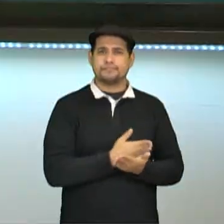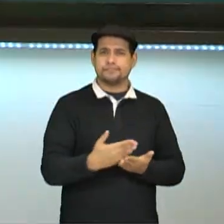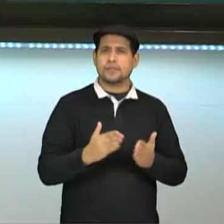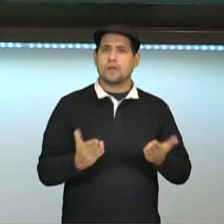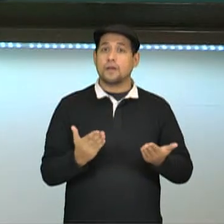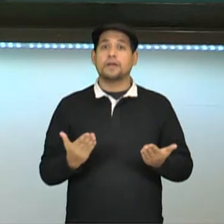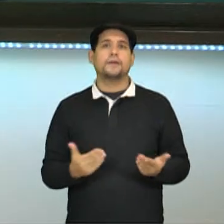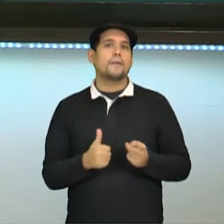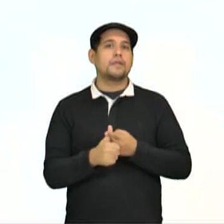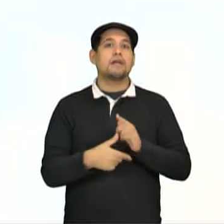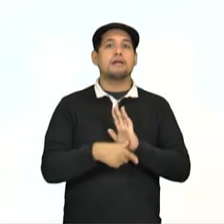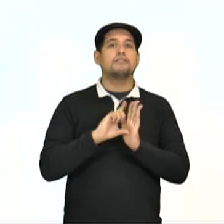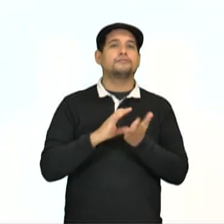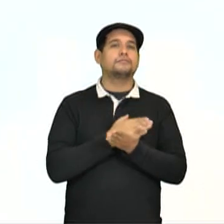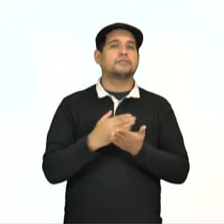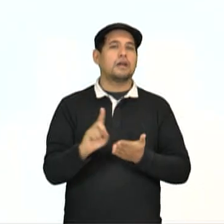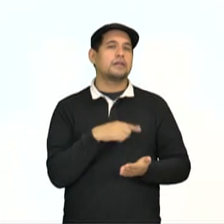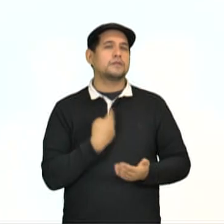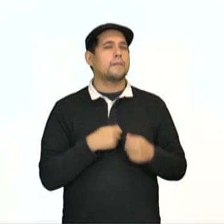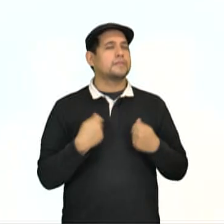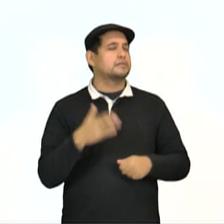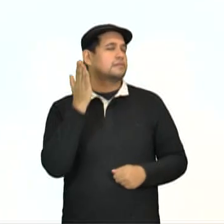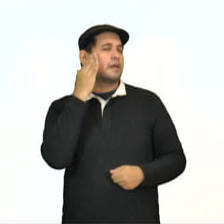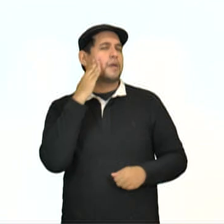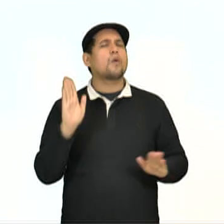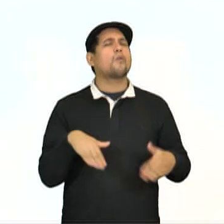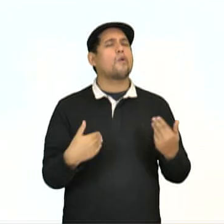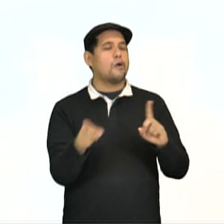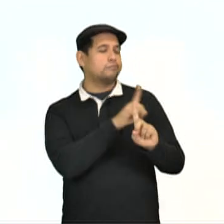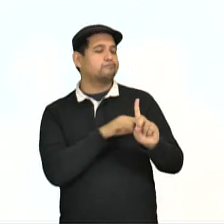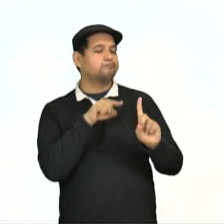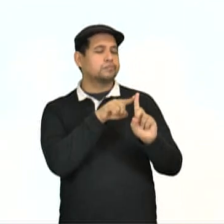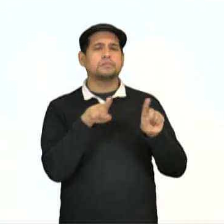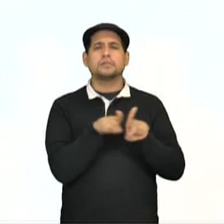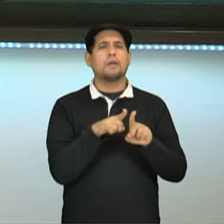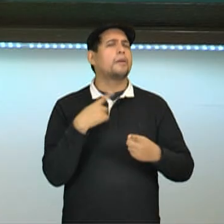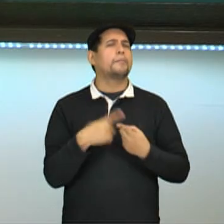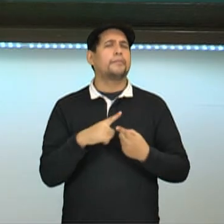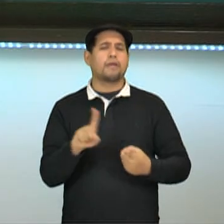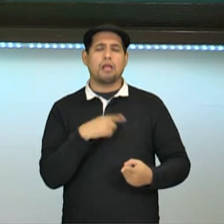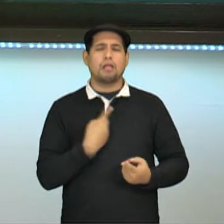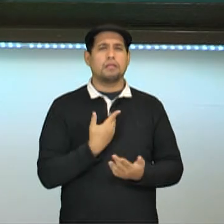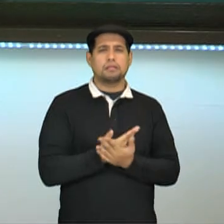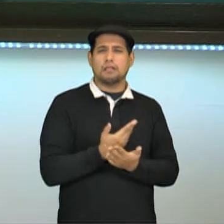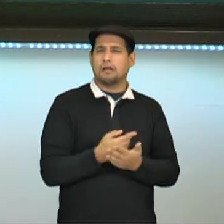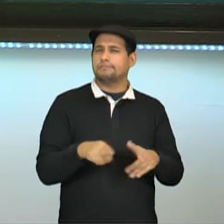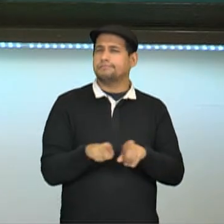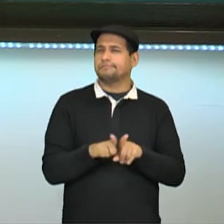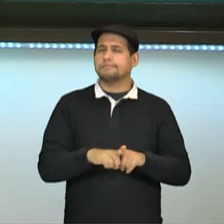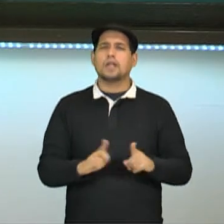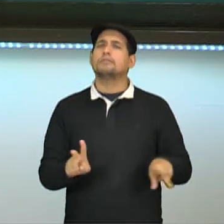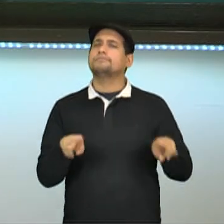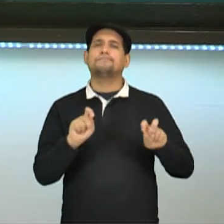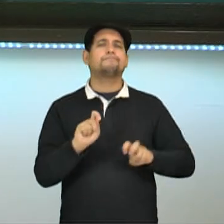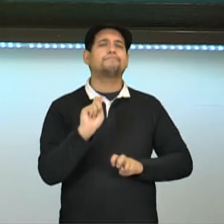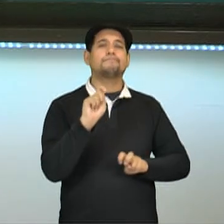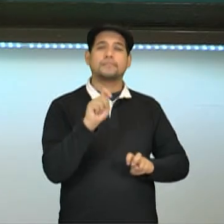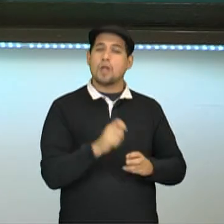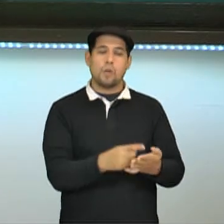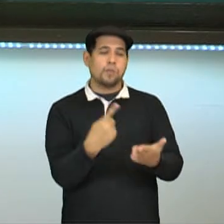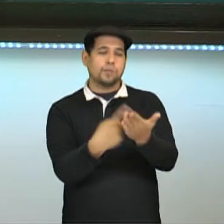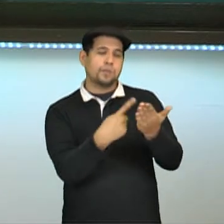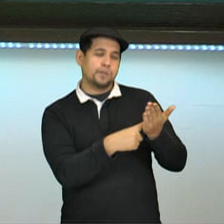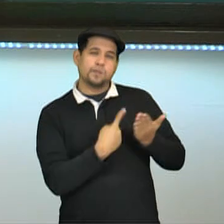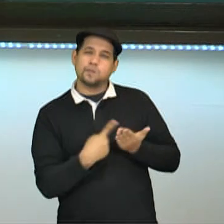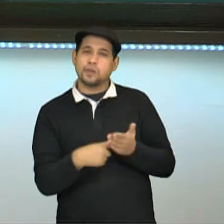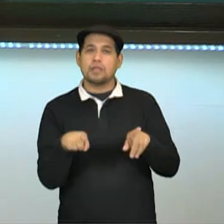começar? Primeiro, antes de tudo, a gente tem que saber quais são os nossos objetivos. Por que a gente está estudando, né, sobre esses tratados